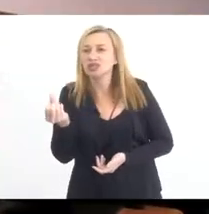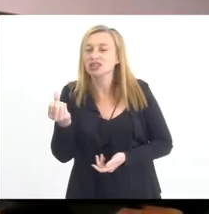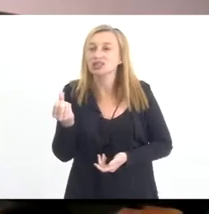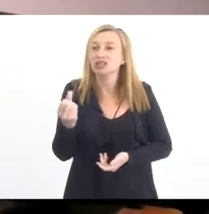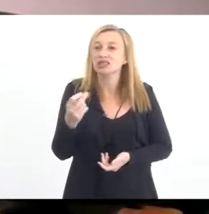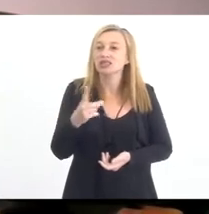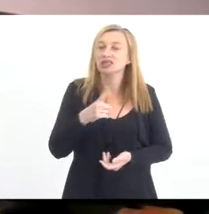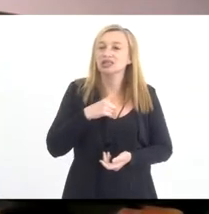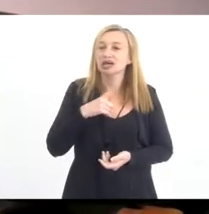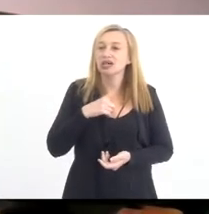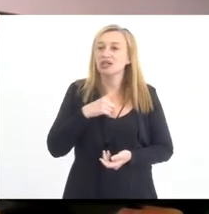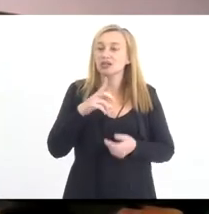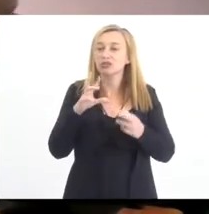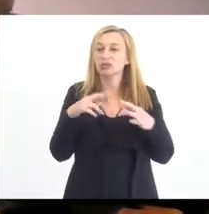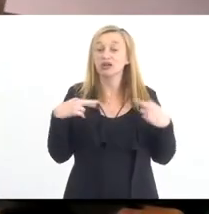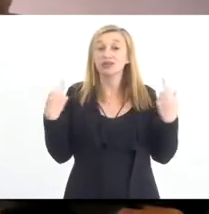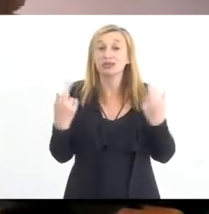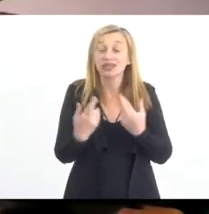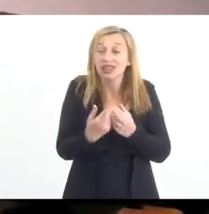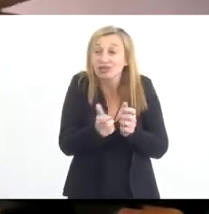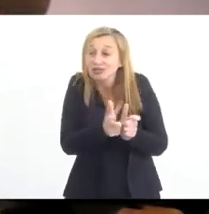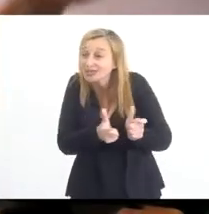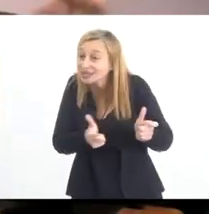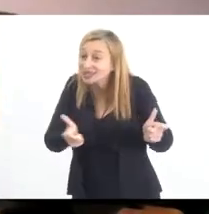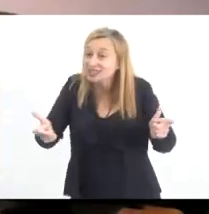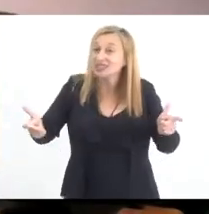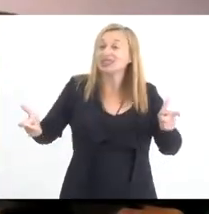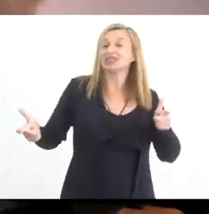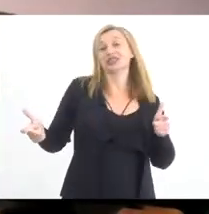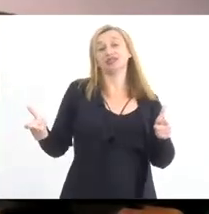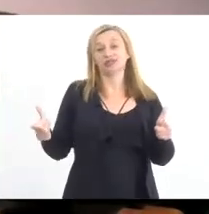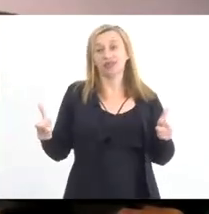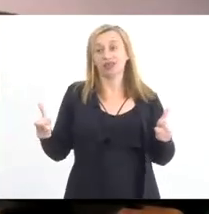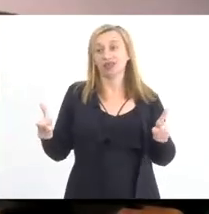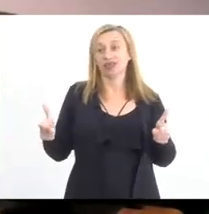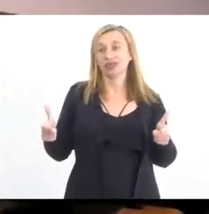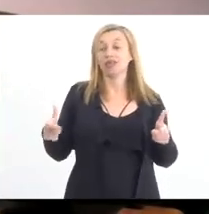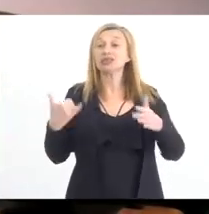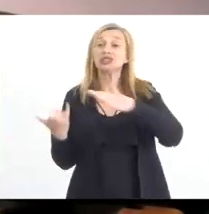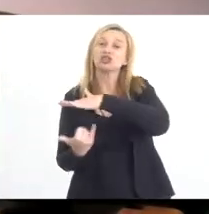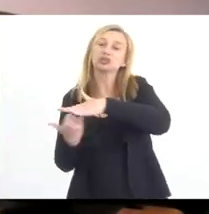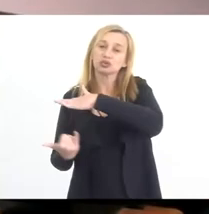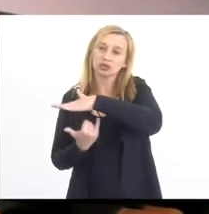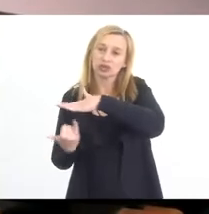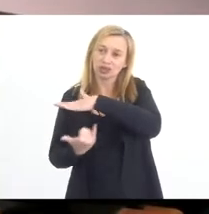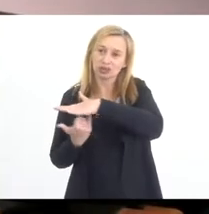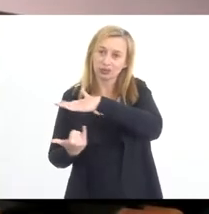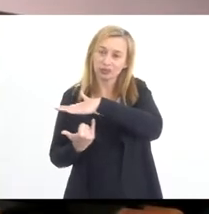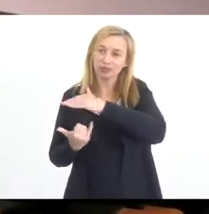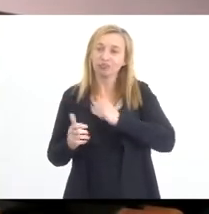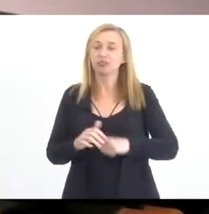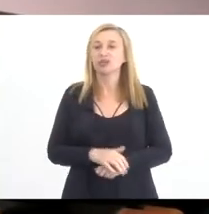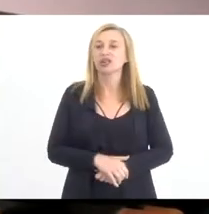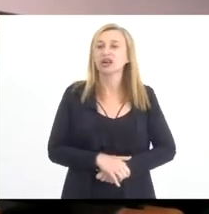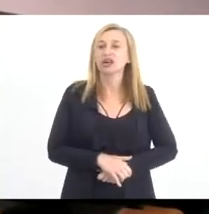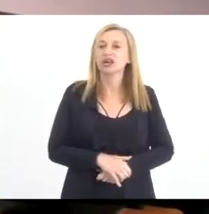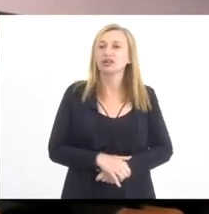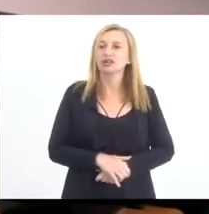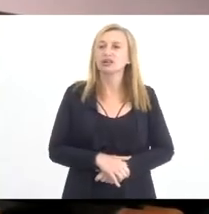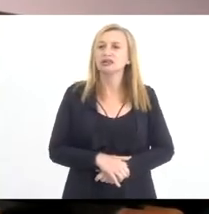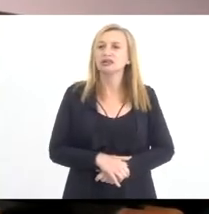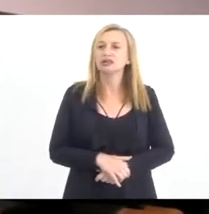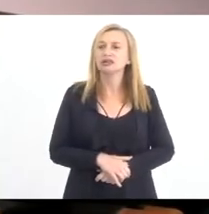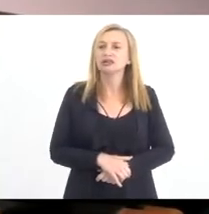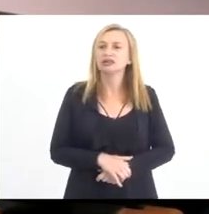houve um plebiscito imenso, gigantesco, na instituição, tá?